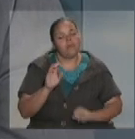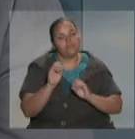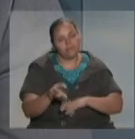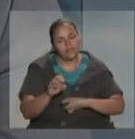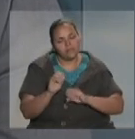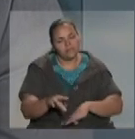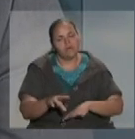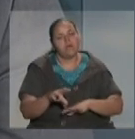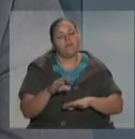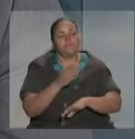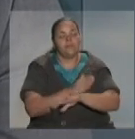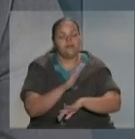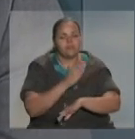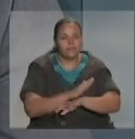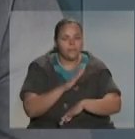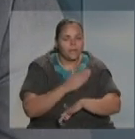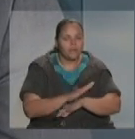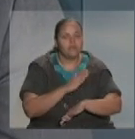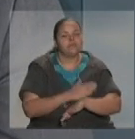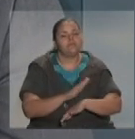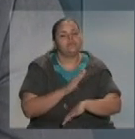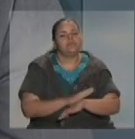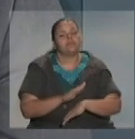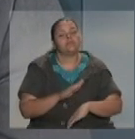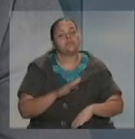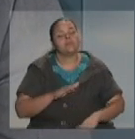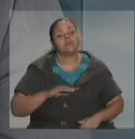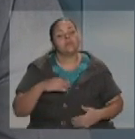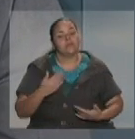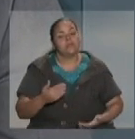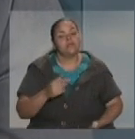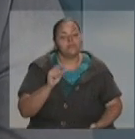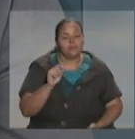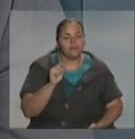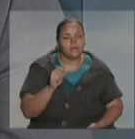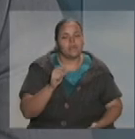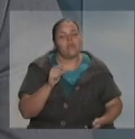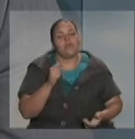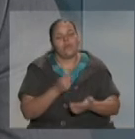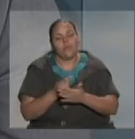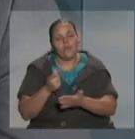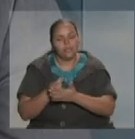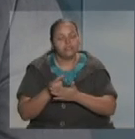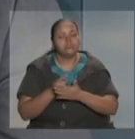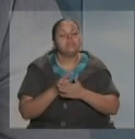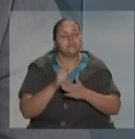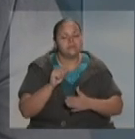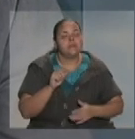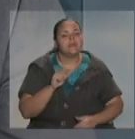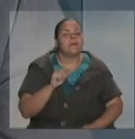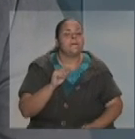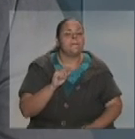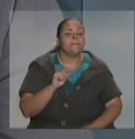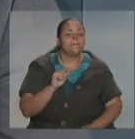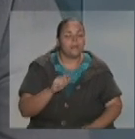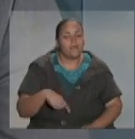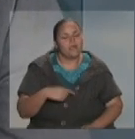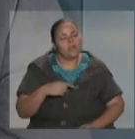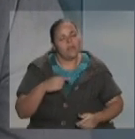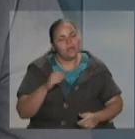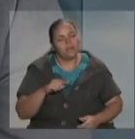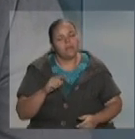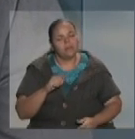mas a educação, o treinamento do servidor que vai tratar com aquilo e a questão das compras compartilhadas seriam algumas coisas que